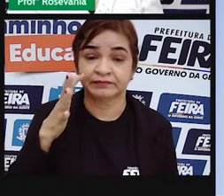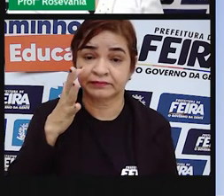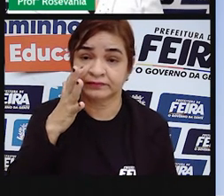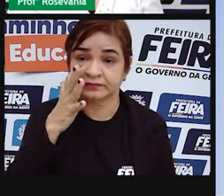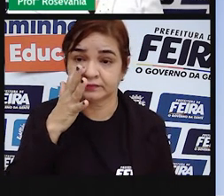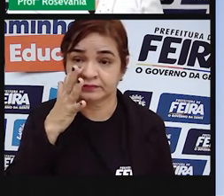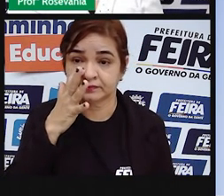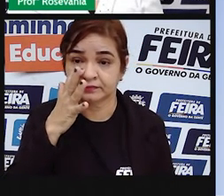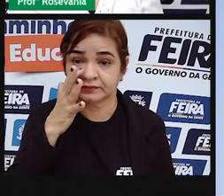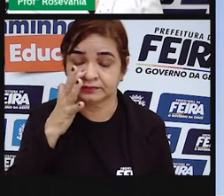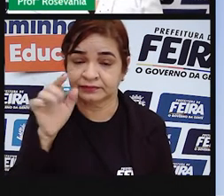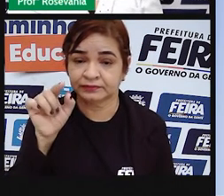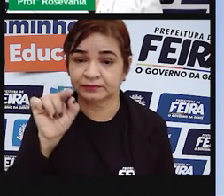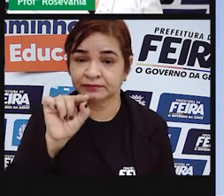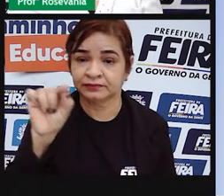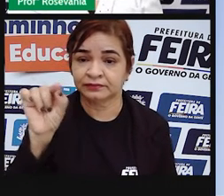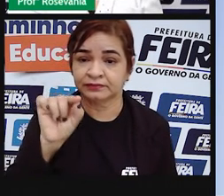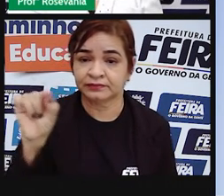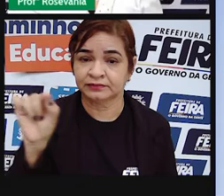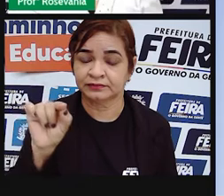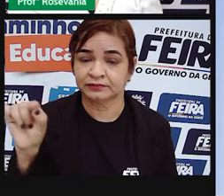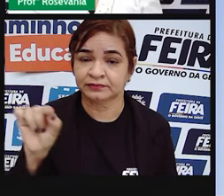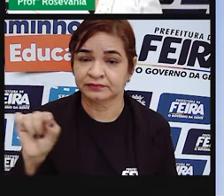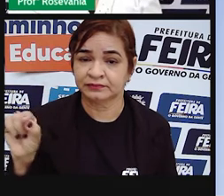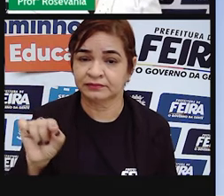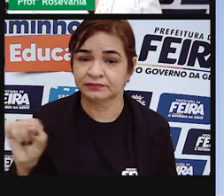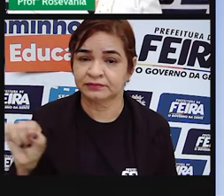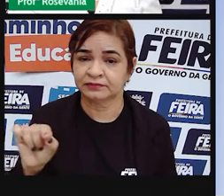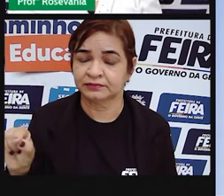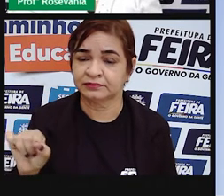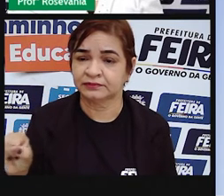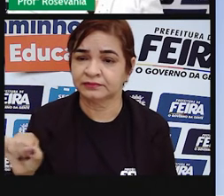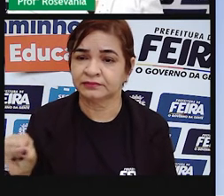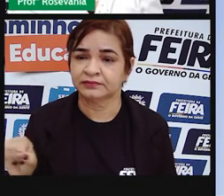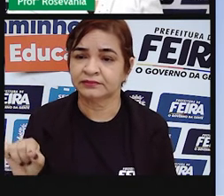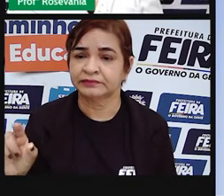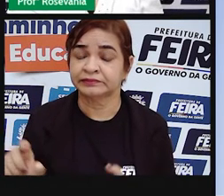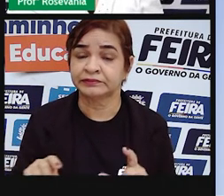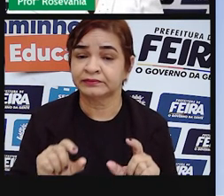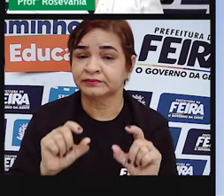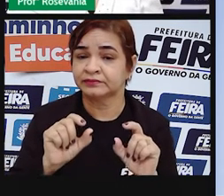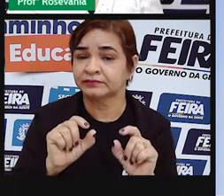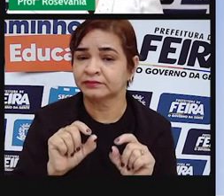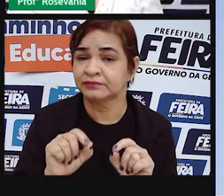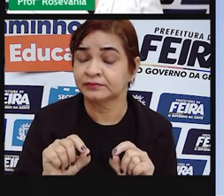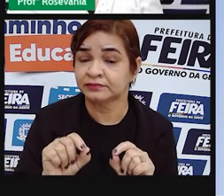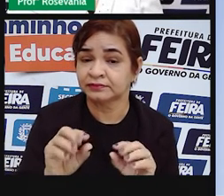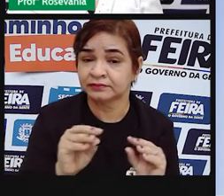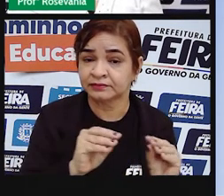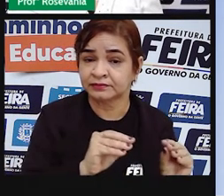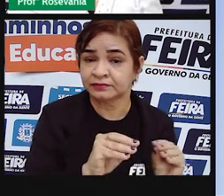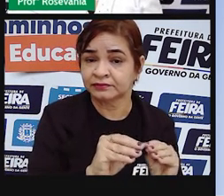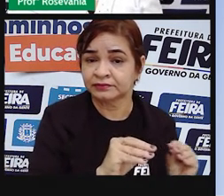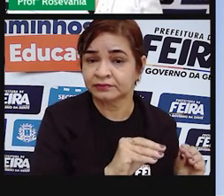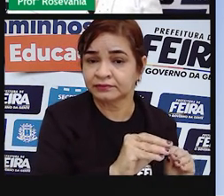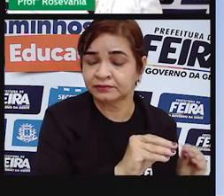observar. Essas setinhas vermelhas aqui, elas são as setas desse fluxo, ou seja, desse movimento, né, dessa saída